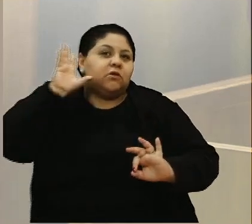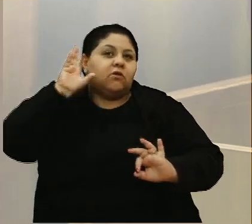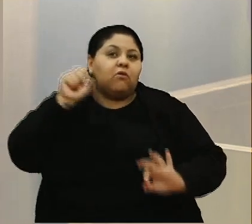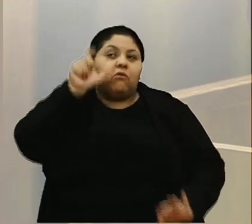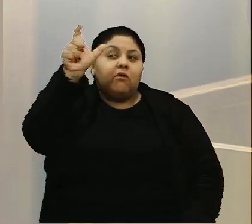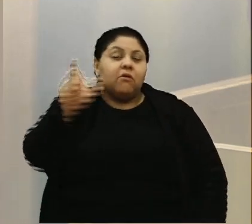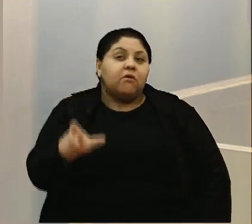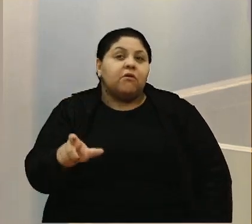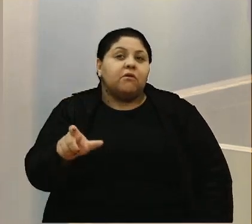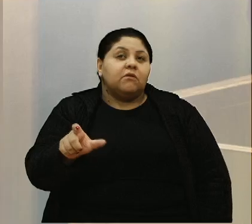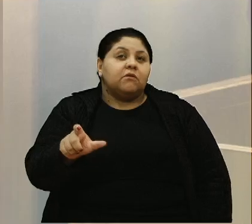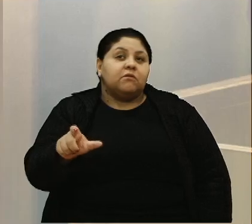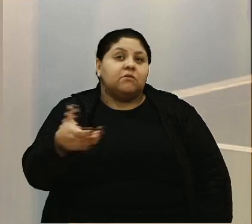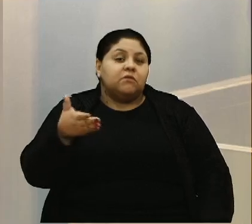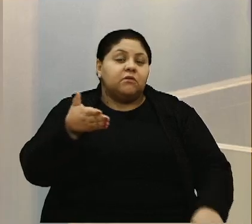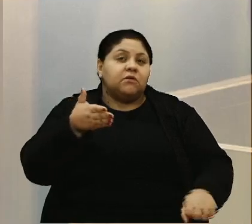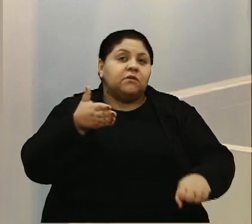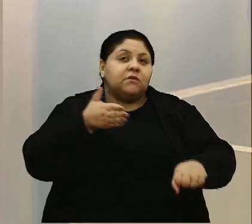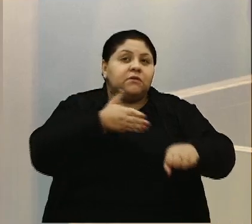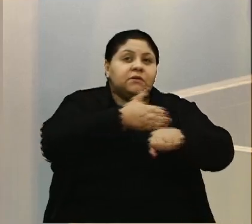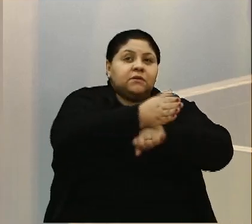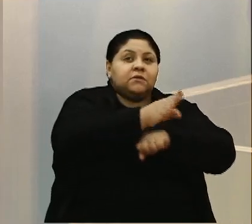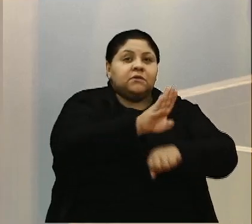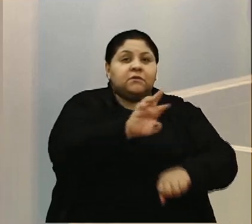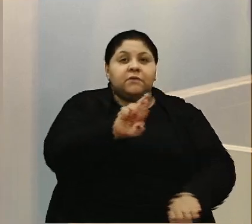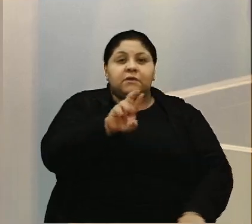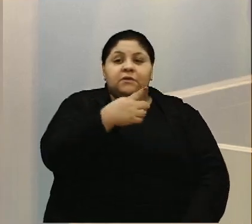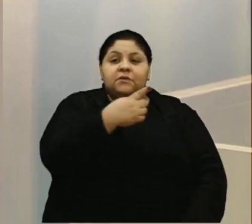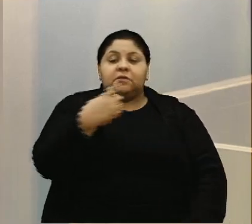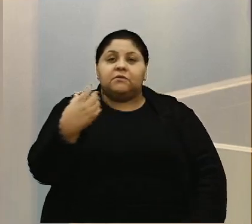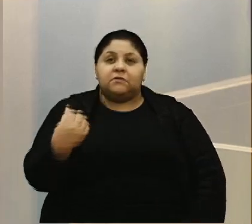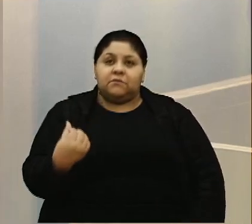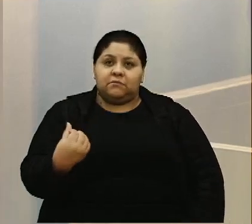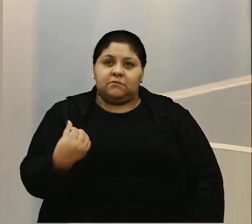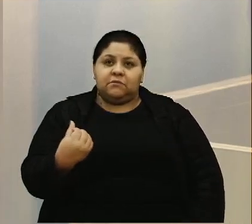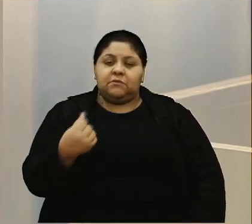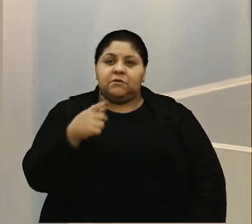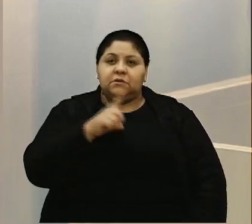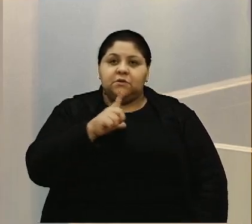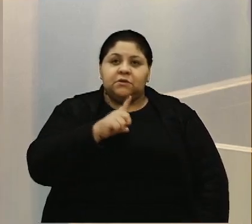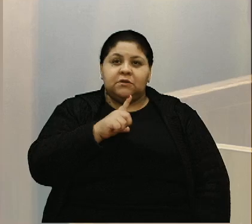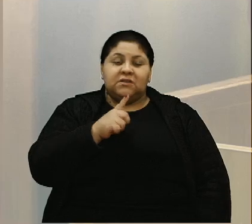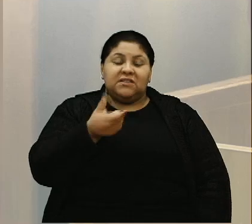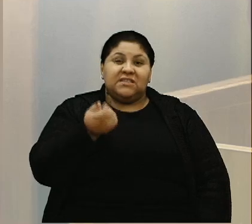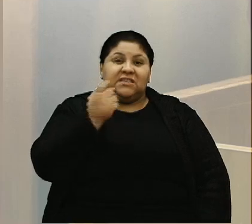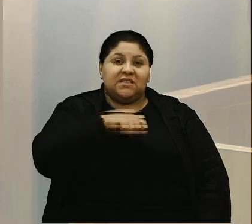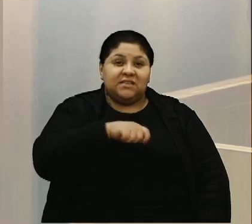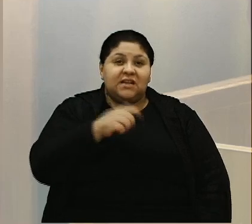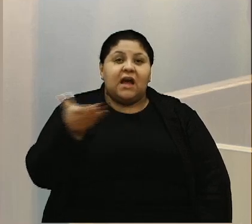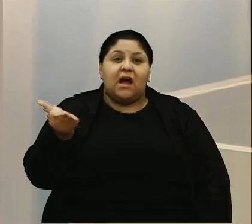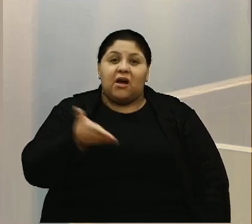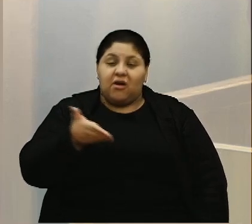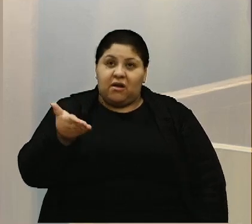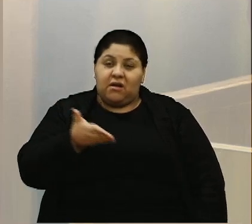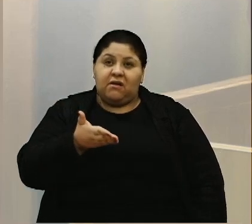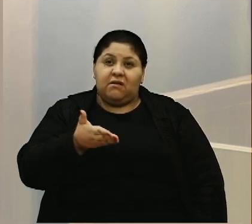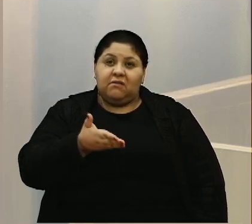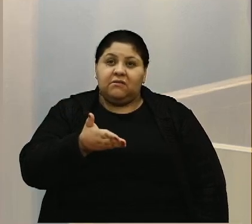comentando sobre a entrada da BR-116, uma entrada que tinha essa necessidade e agora